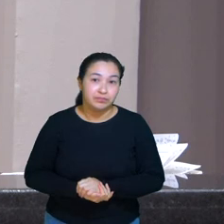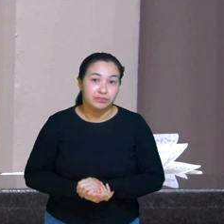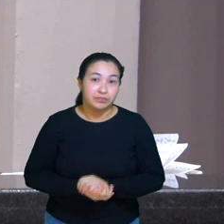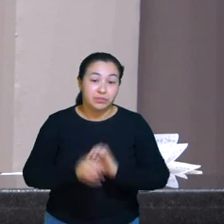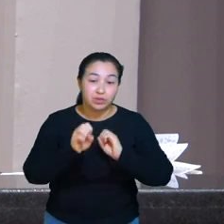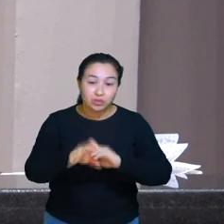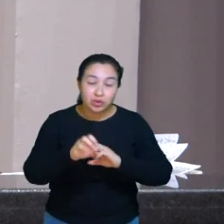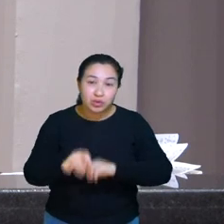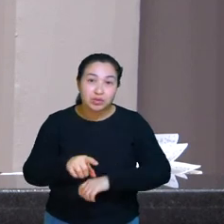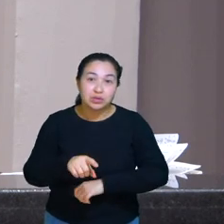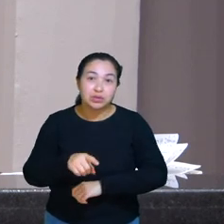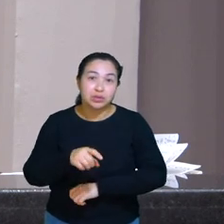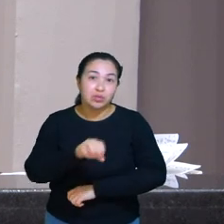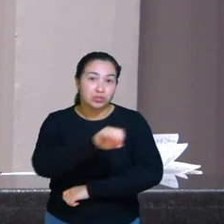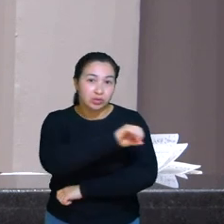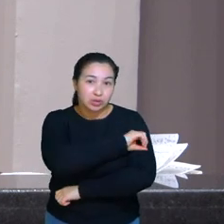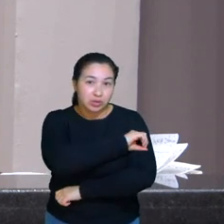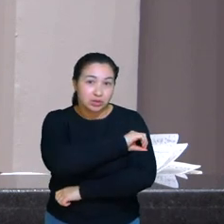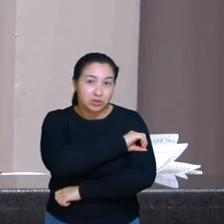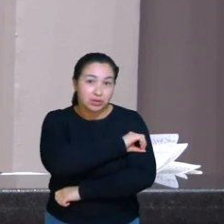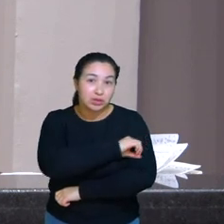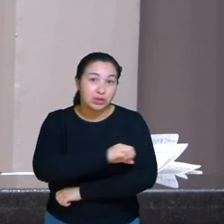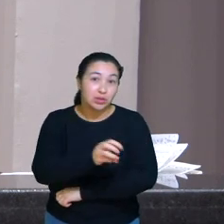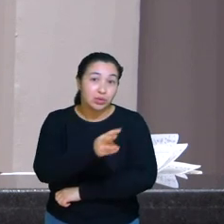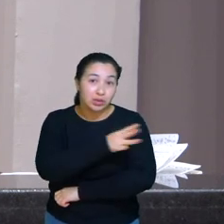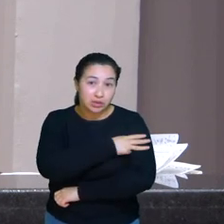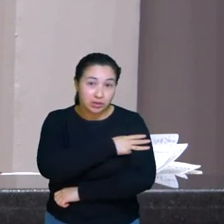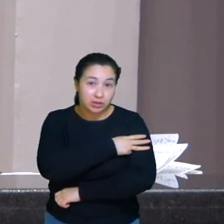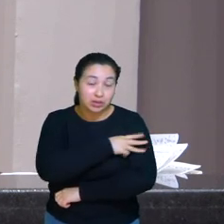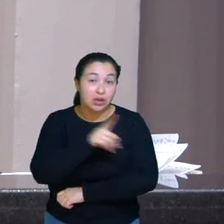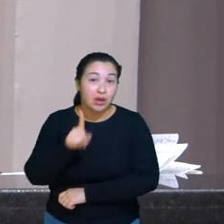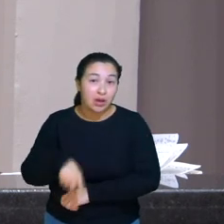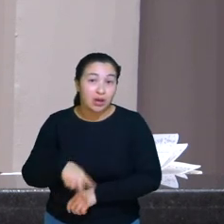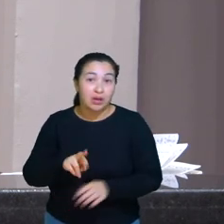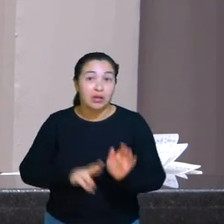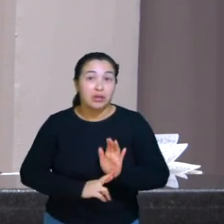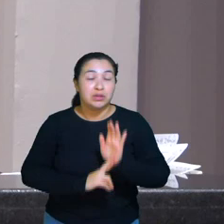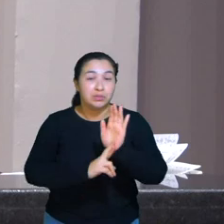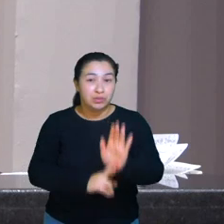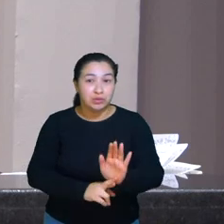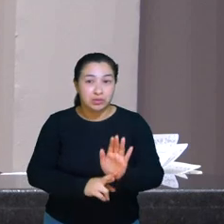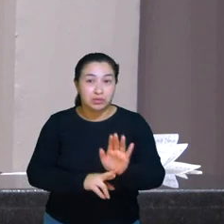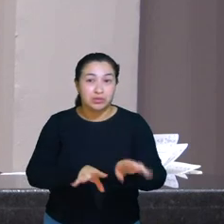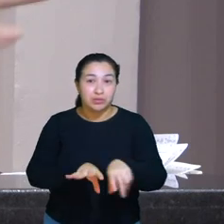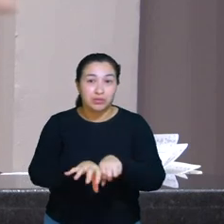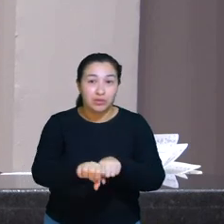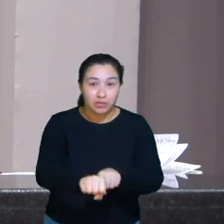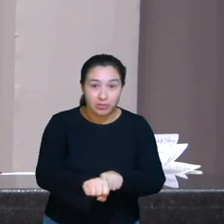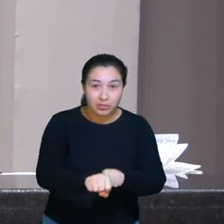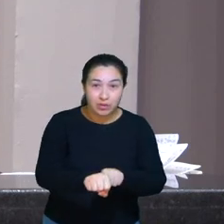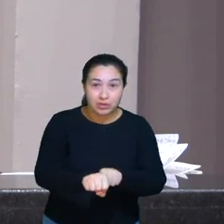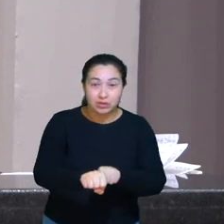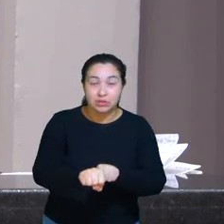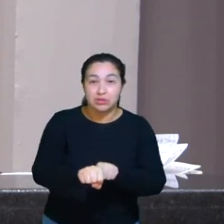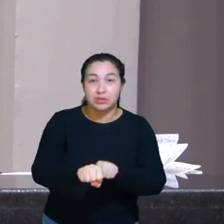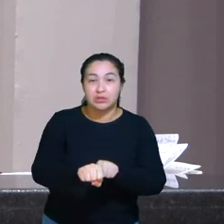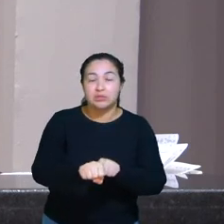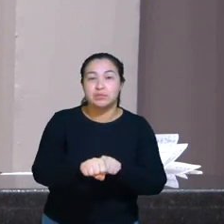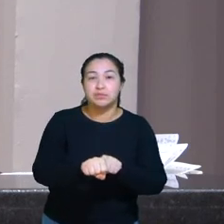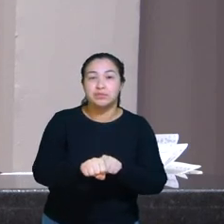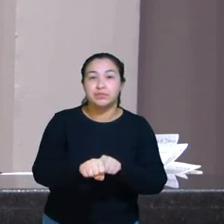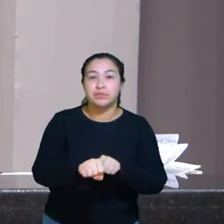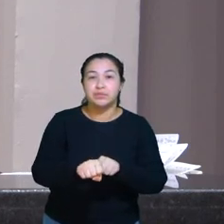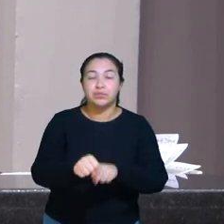infantil de zer a TR está como responsabilidade a formação redes e sistemas de ensino de quatro a